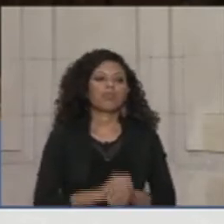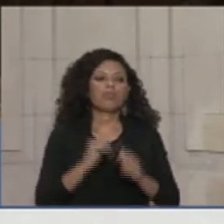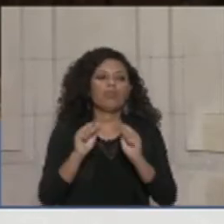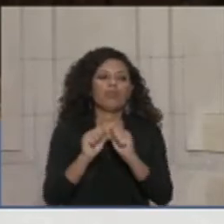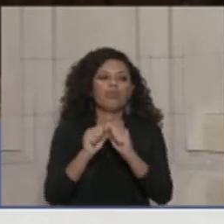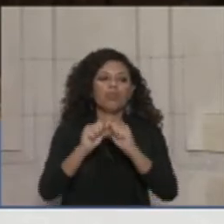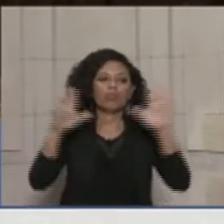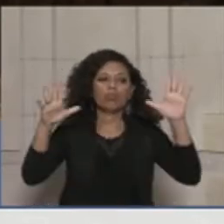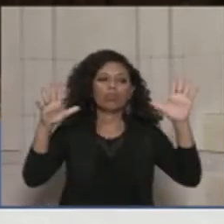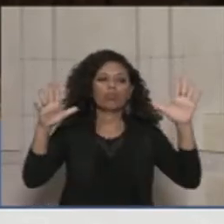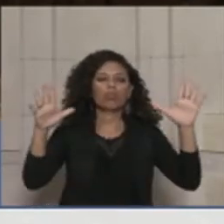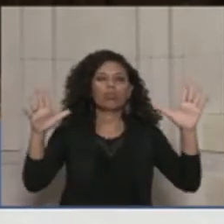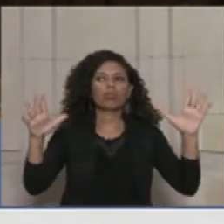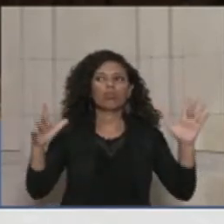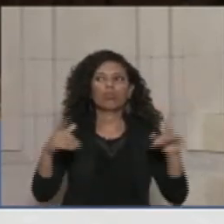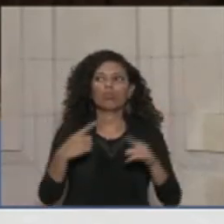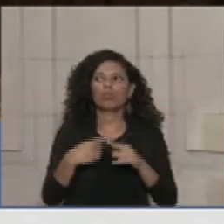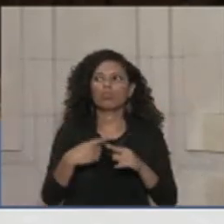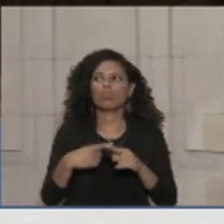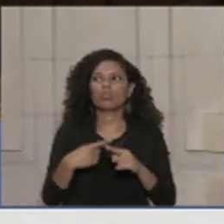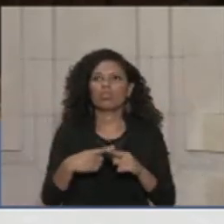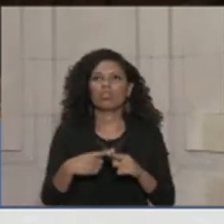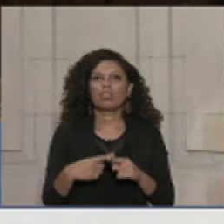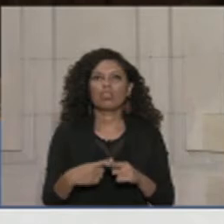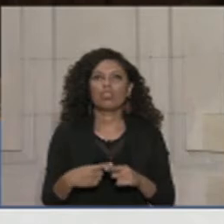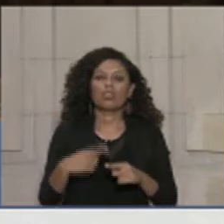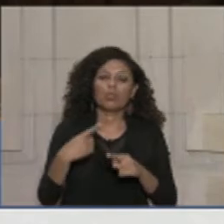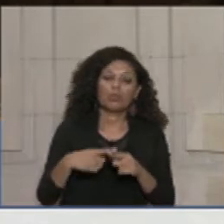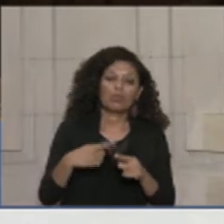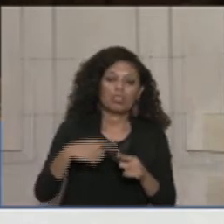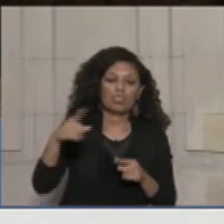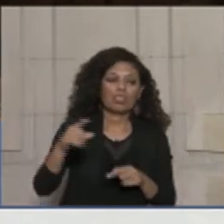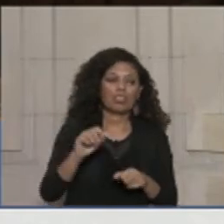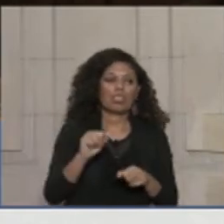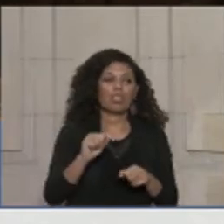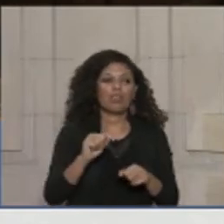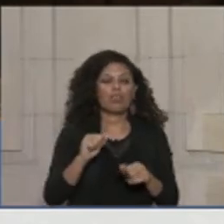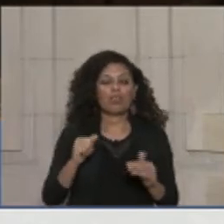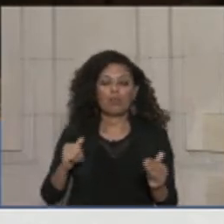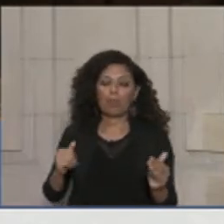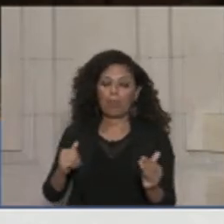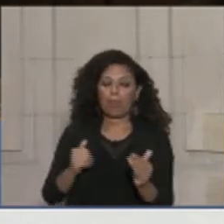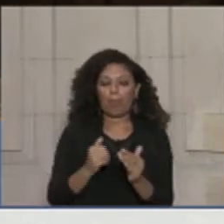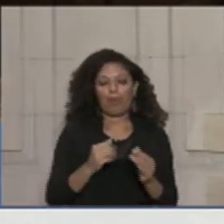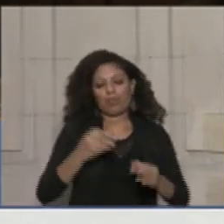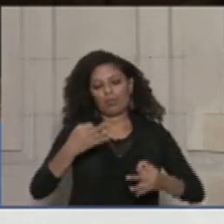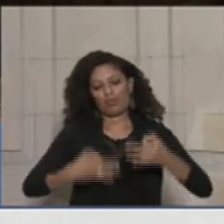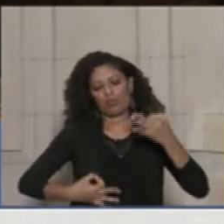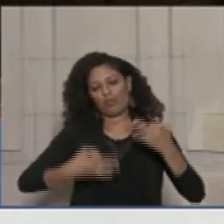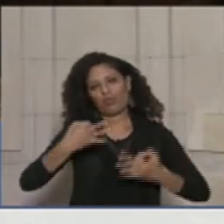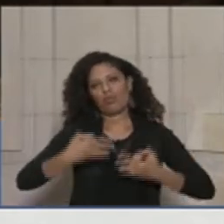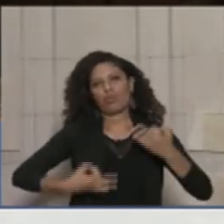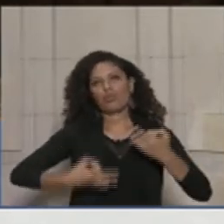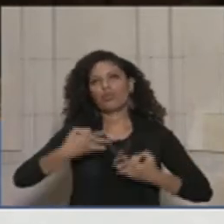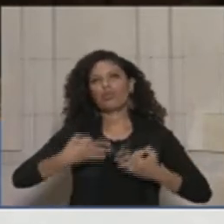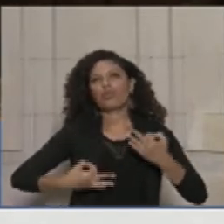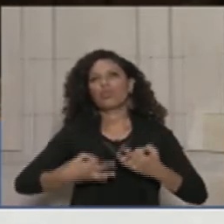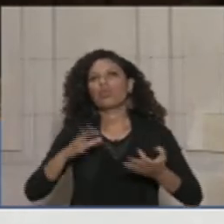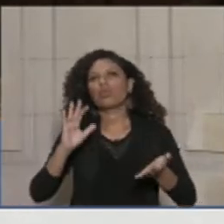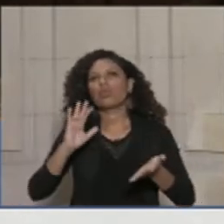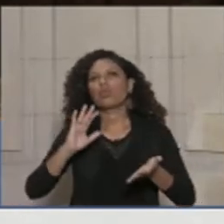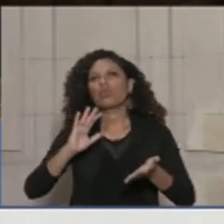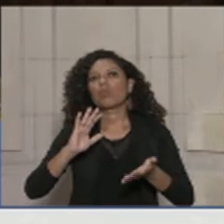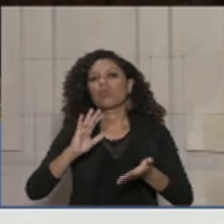apareceu por quê? Porque estava próximo dele ser julgado por uma ação